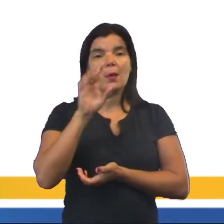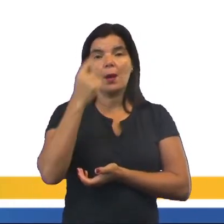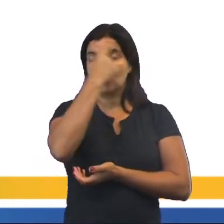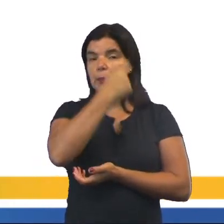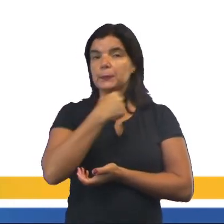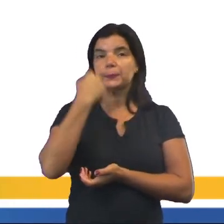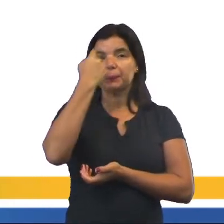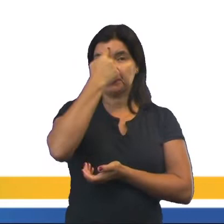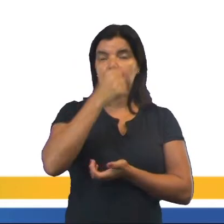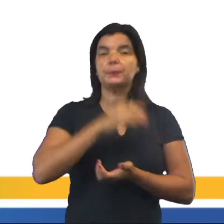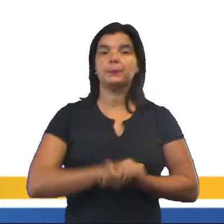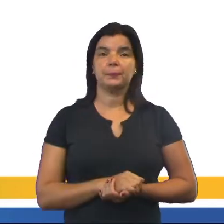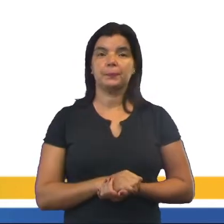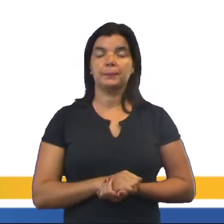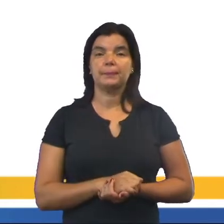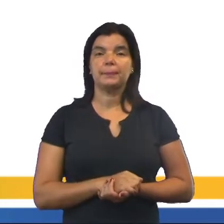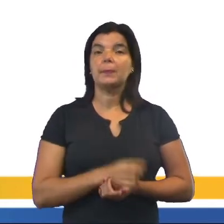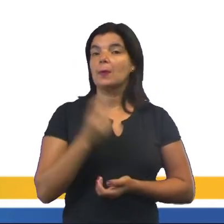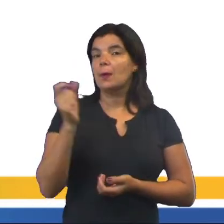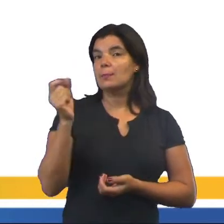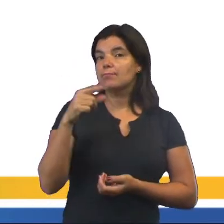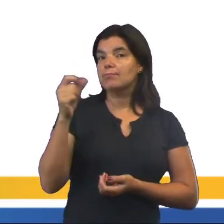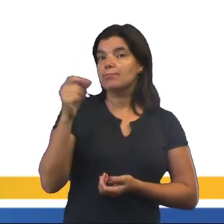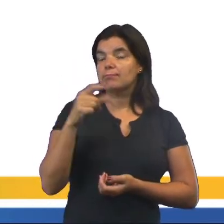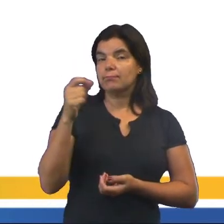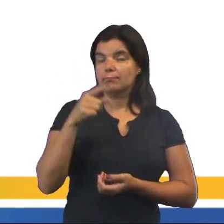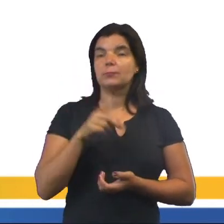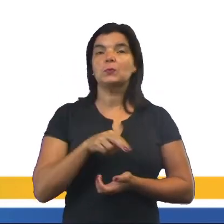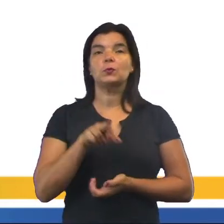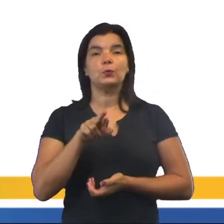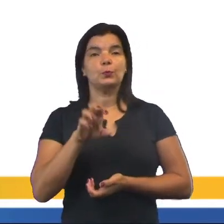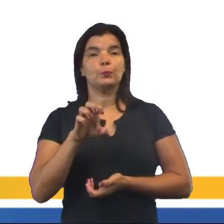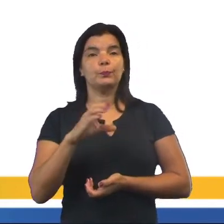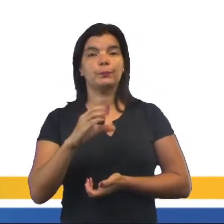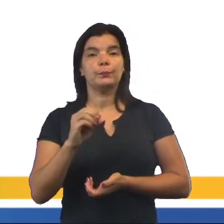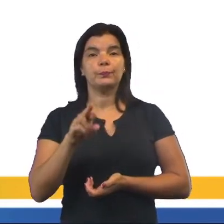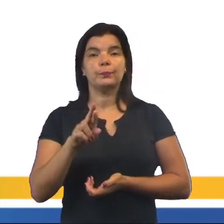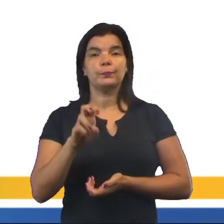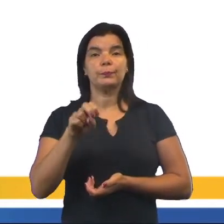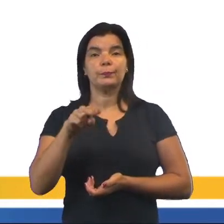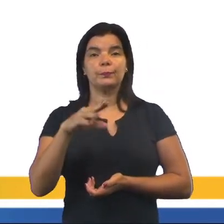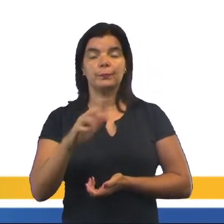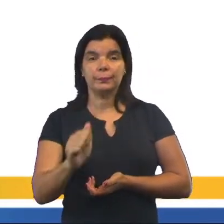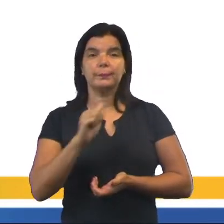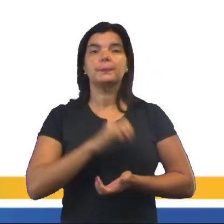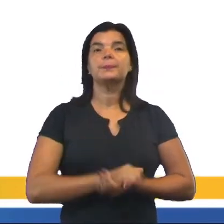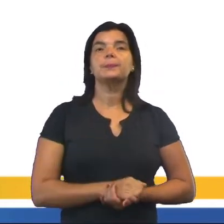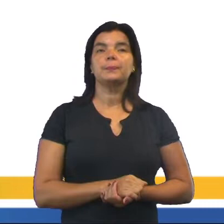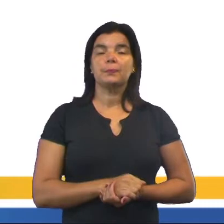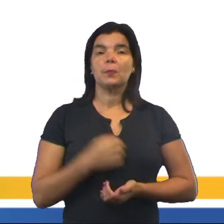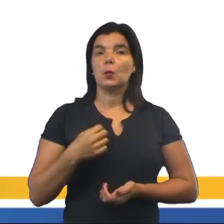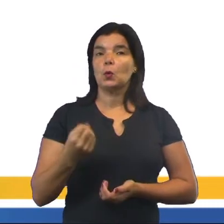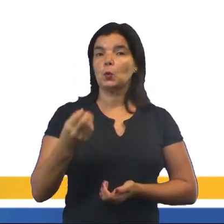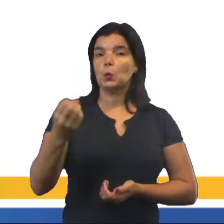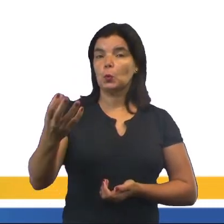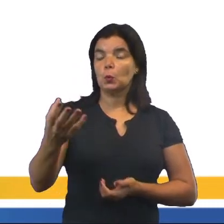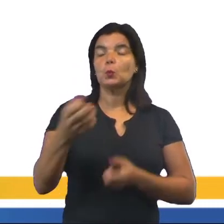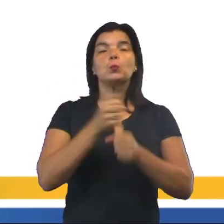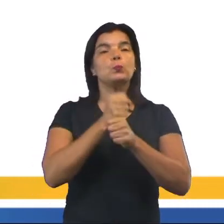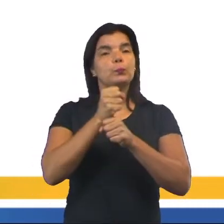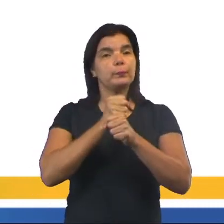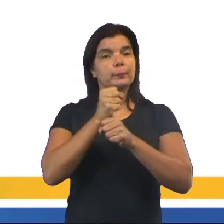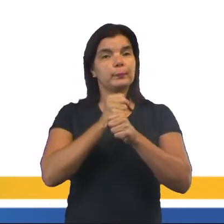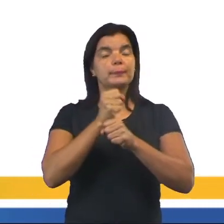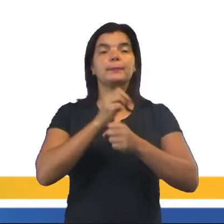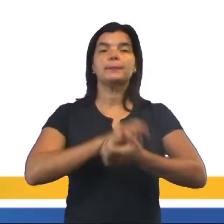a cada hora. Destacado em azul a nossa expressão de recorrência. I travel every year. Eu viajo